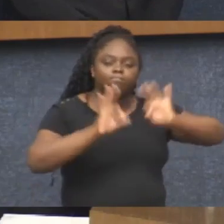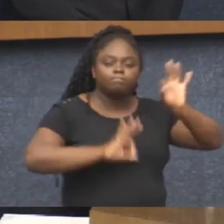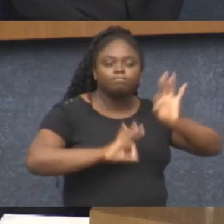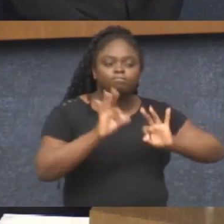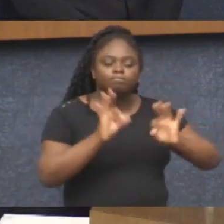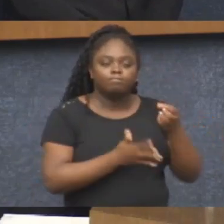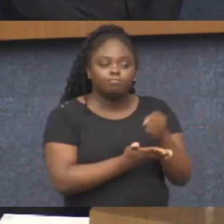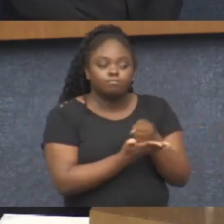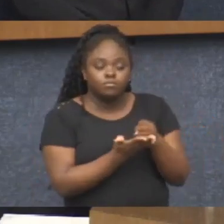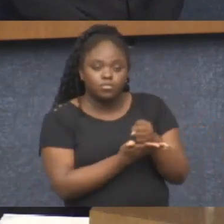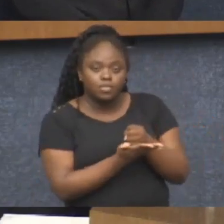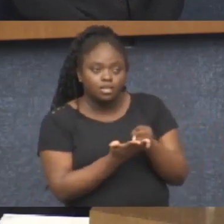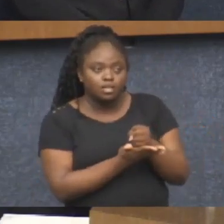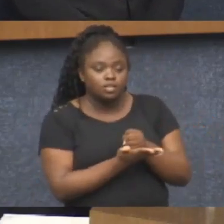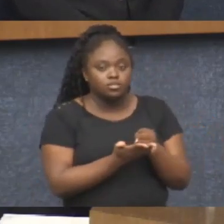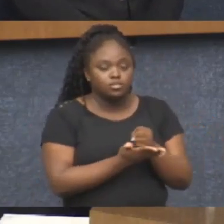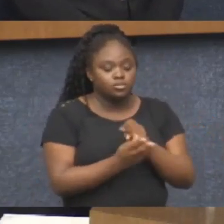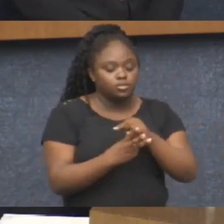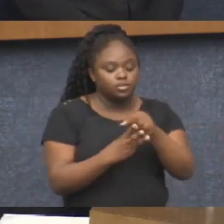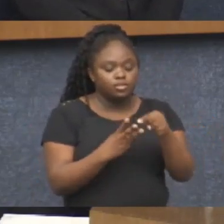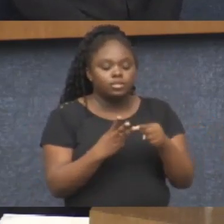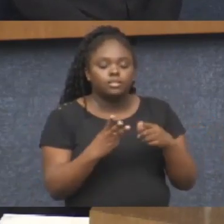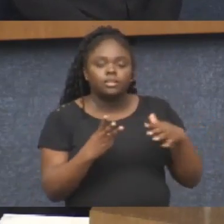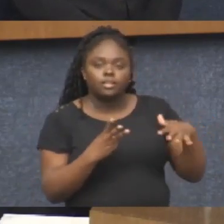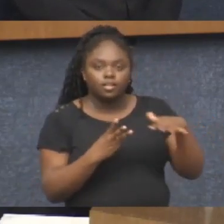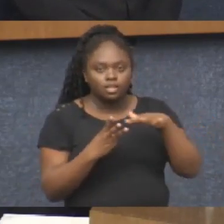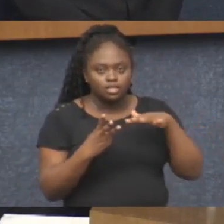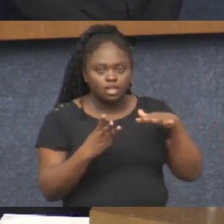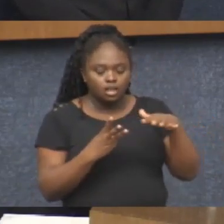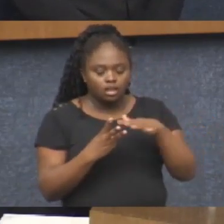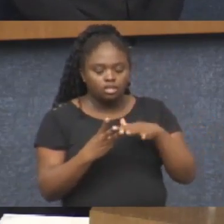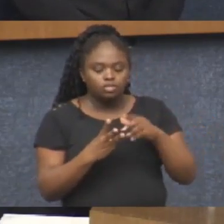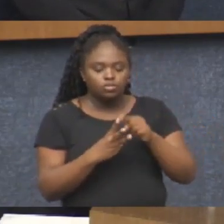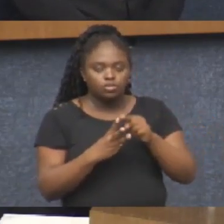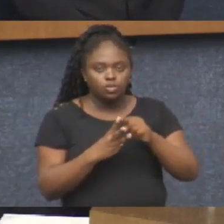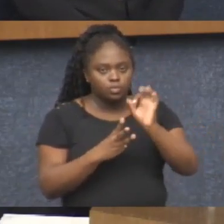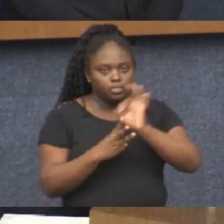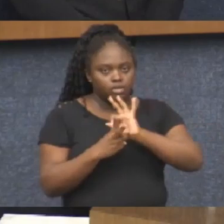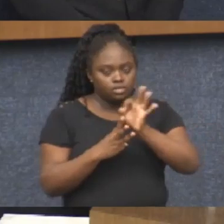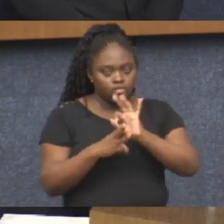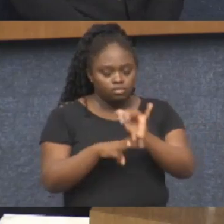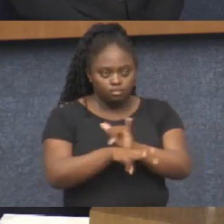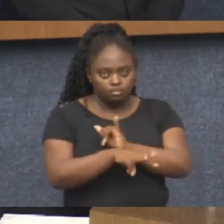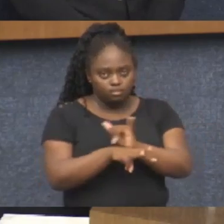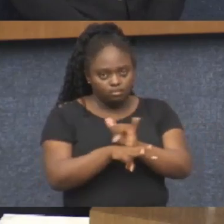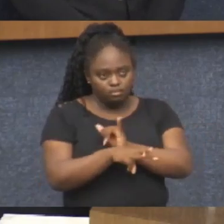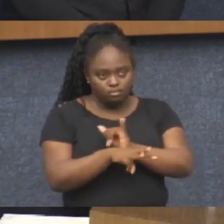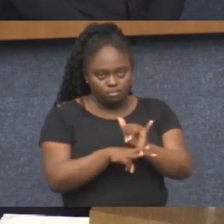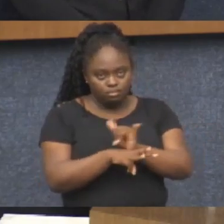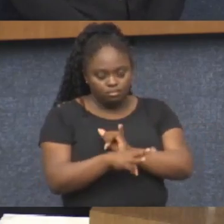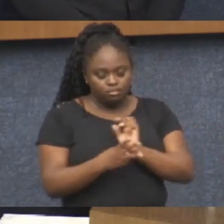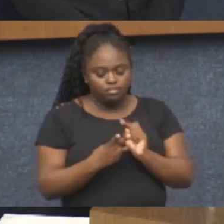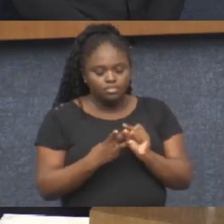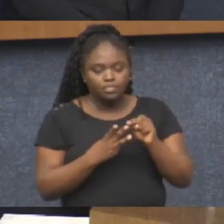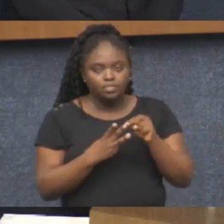planejamento básico assim, em 3 eixos, né, que foi o eixo de fazer um planejamento estratégico